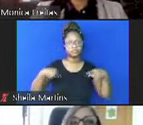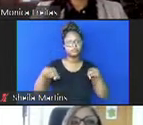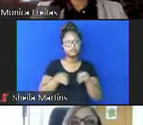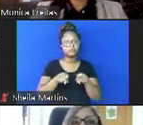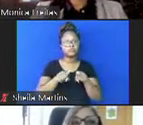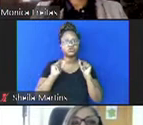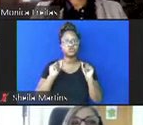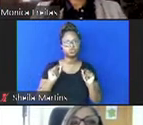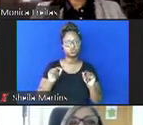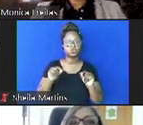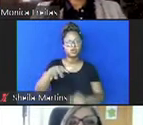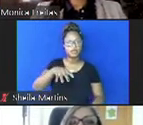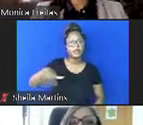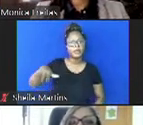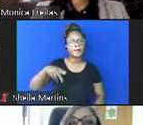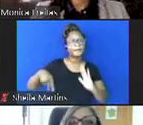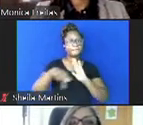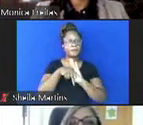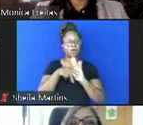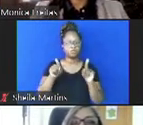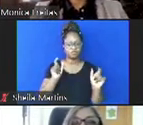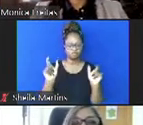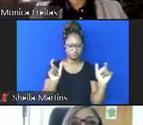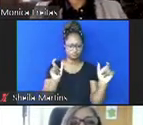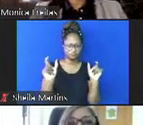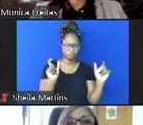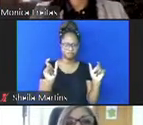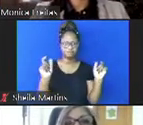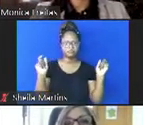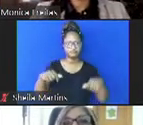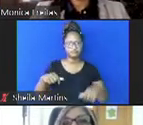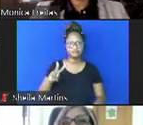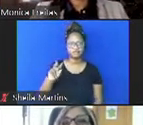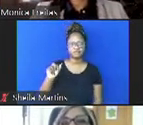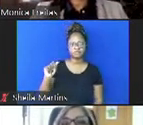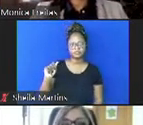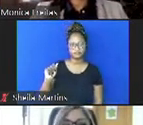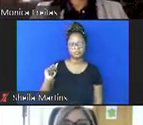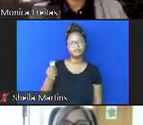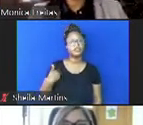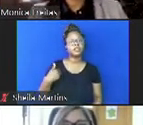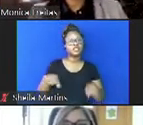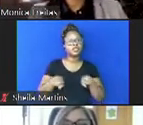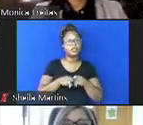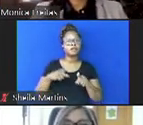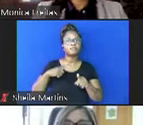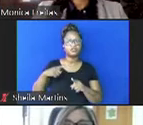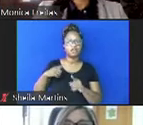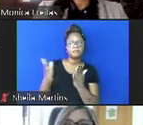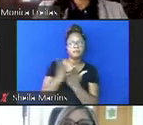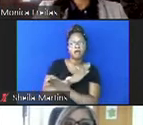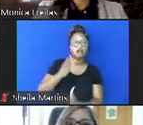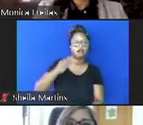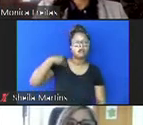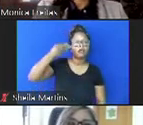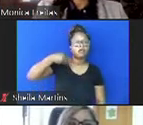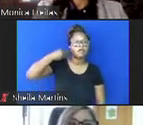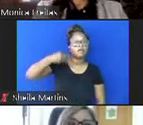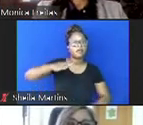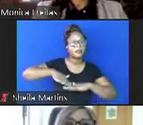George Foster Research Fellowship. Tá? E tem aqueles que são mais experientes, então são aqueles